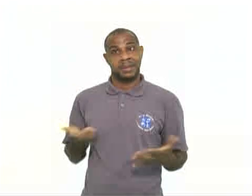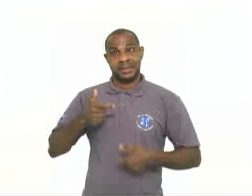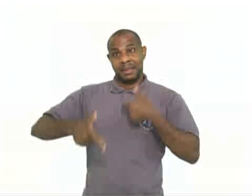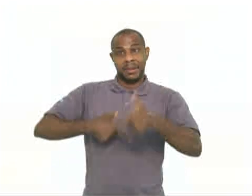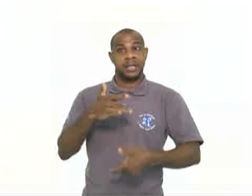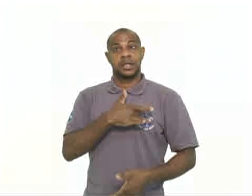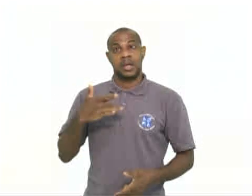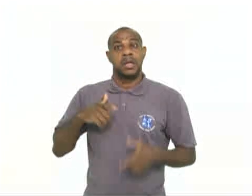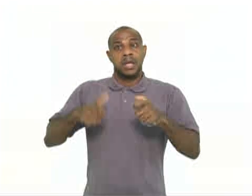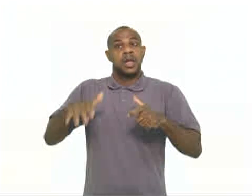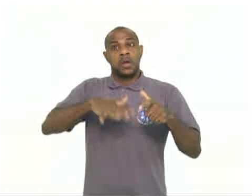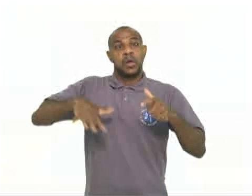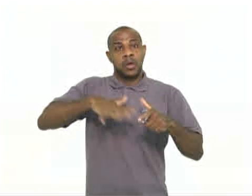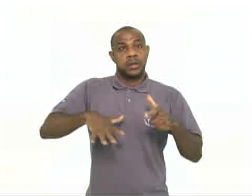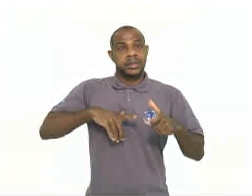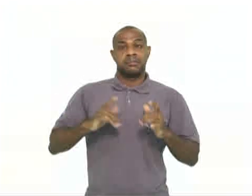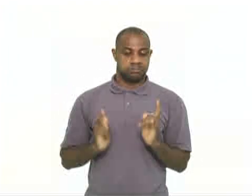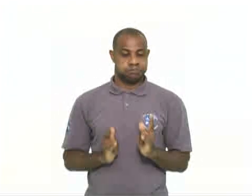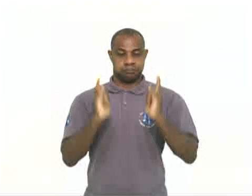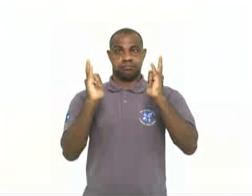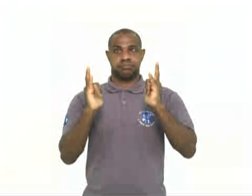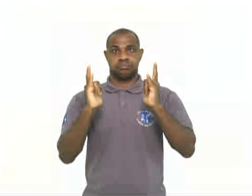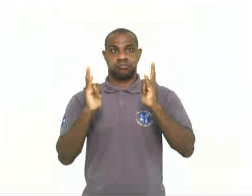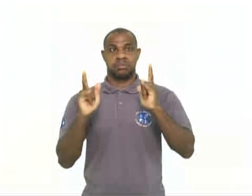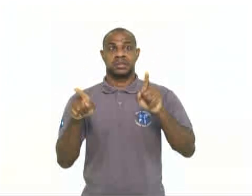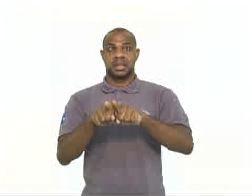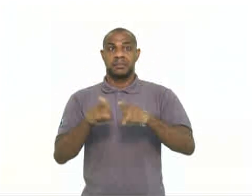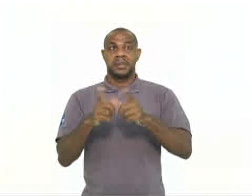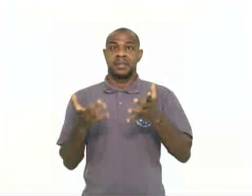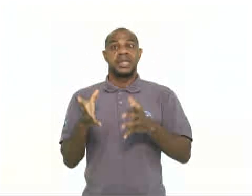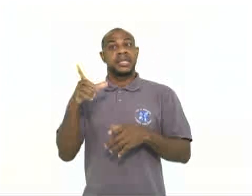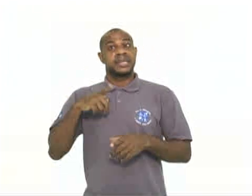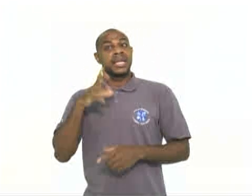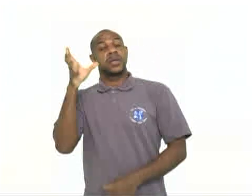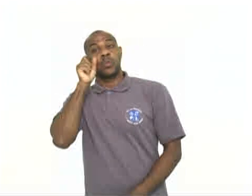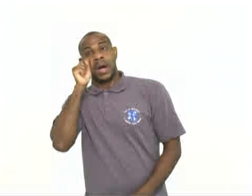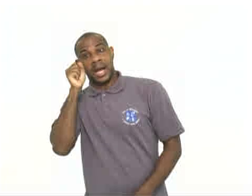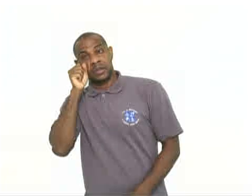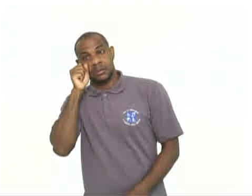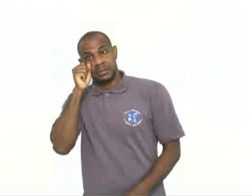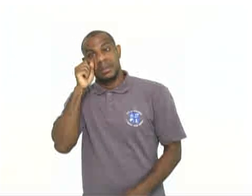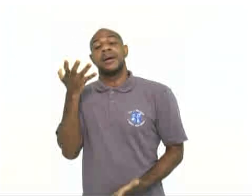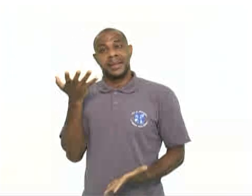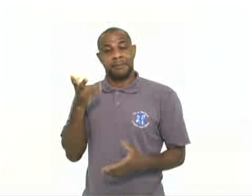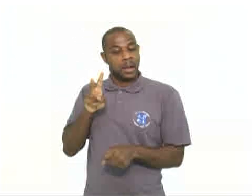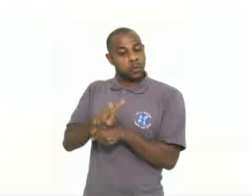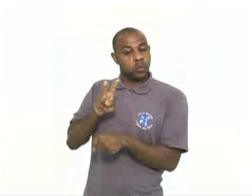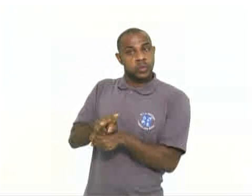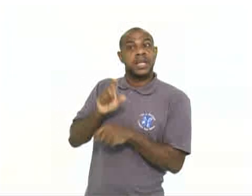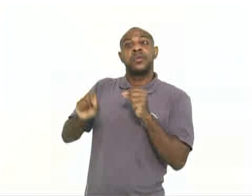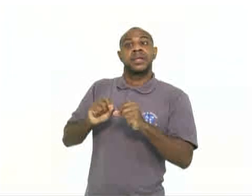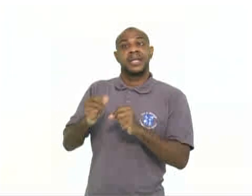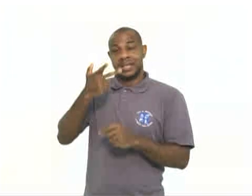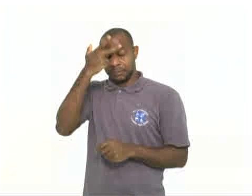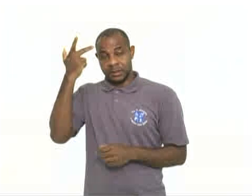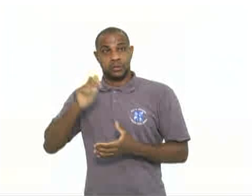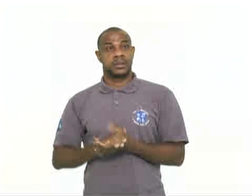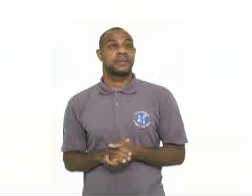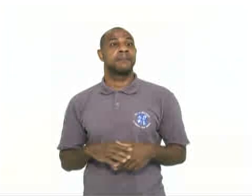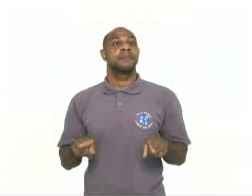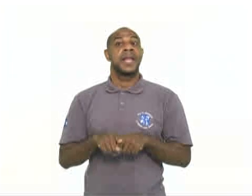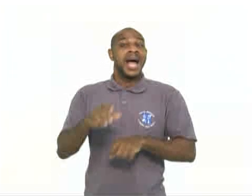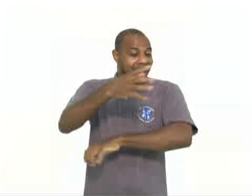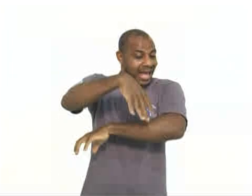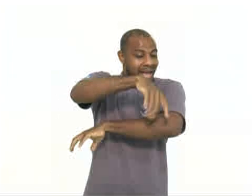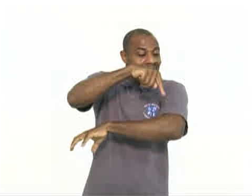Estão localizados em edifícios e têm quartos para acomodar os pacientes. Já as